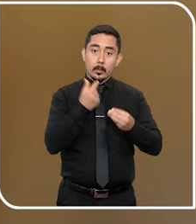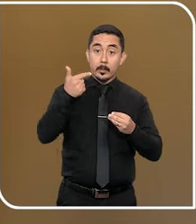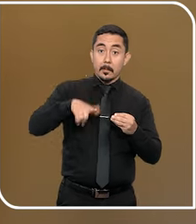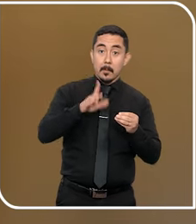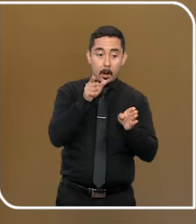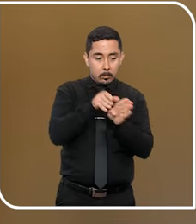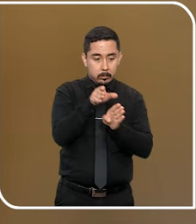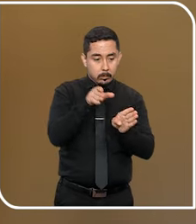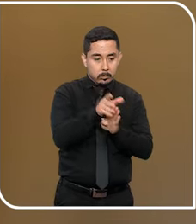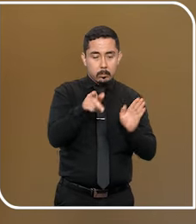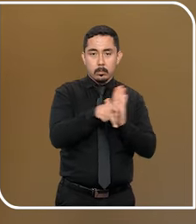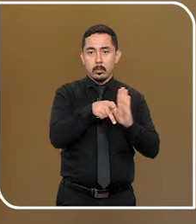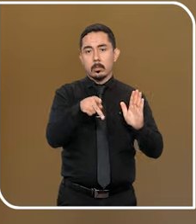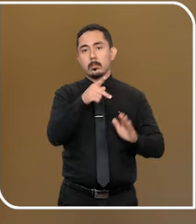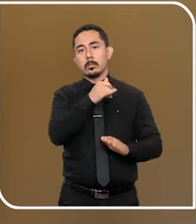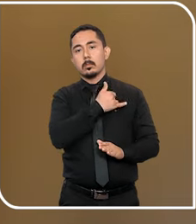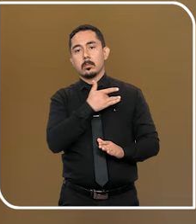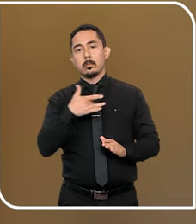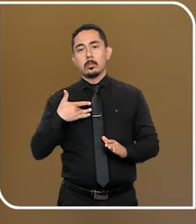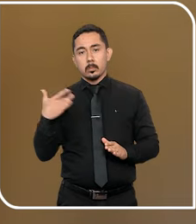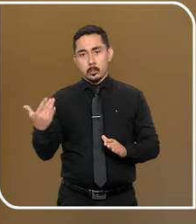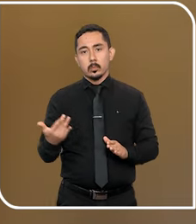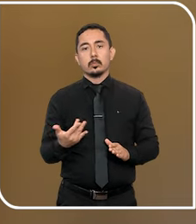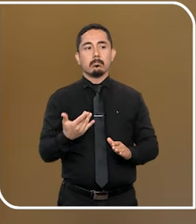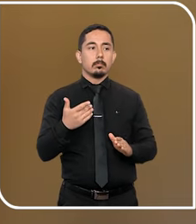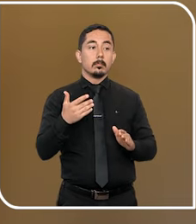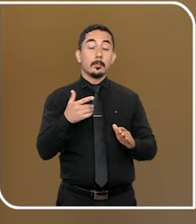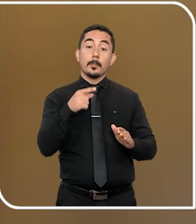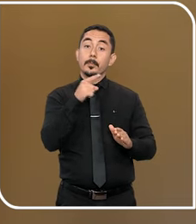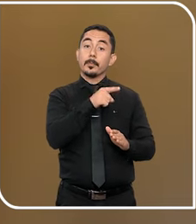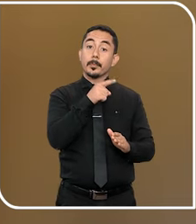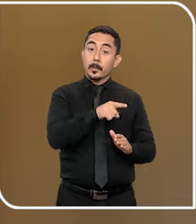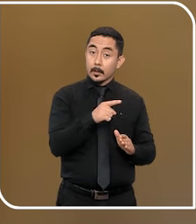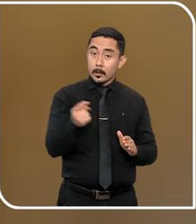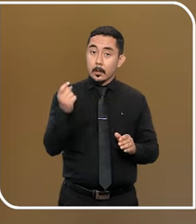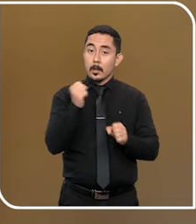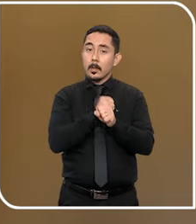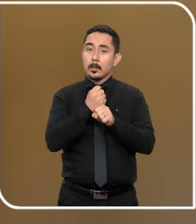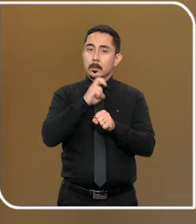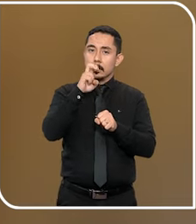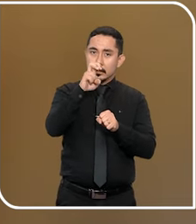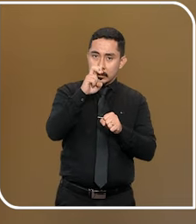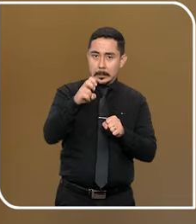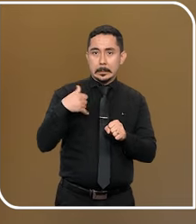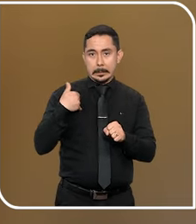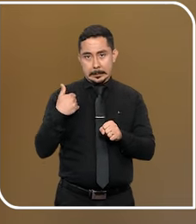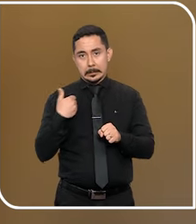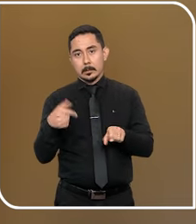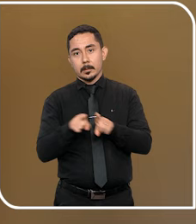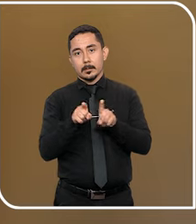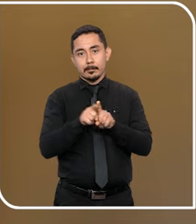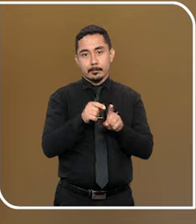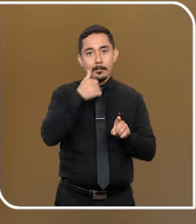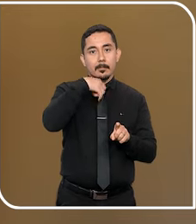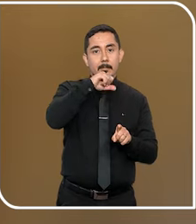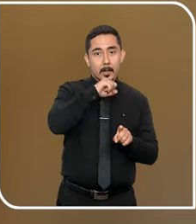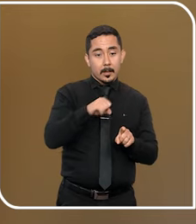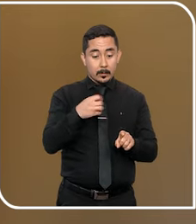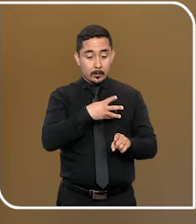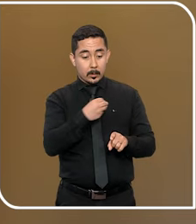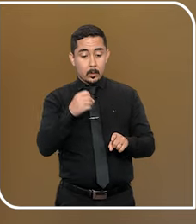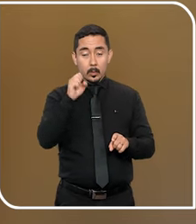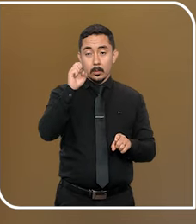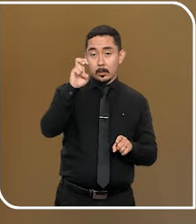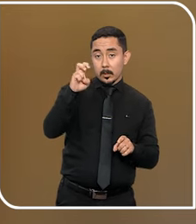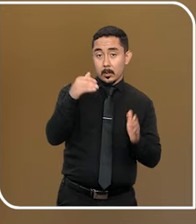Coach em saúde e bem-estar é paraplégica desde os 5 anos de idade e mãe de duas meninas de 8 e 4 anos junto com seu marido